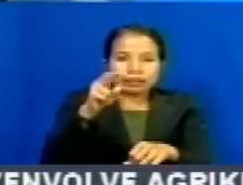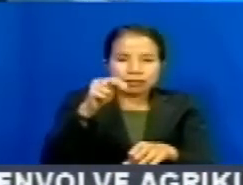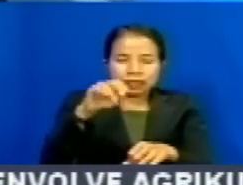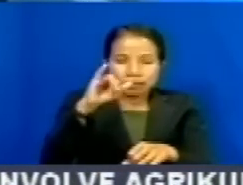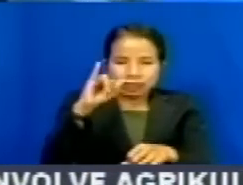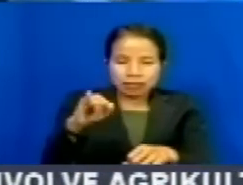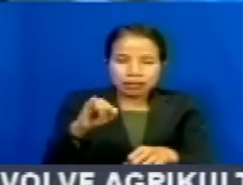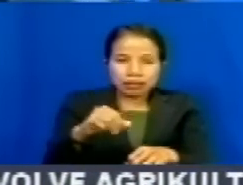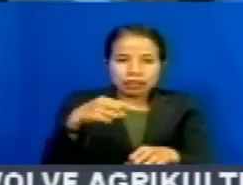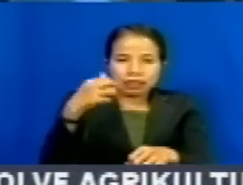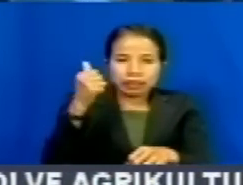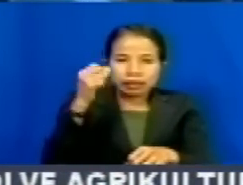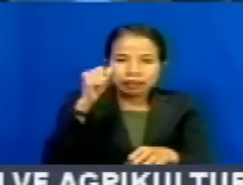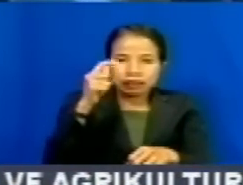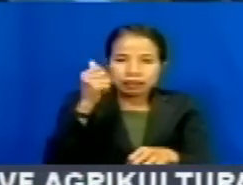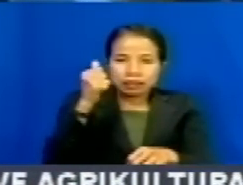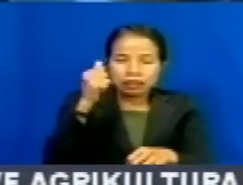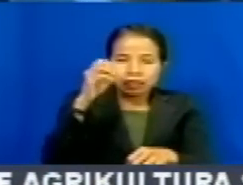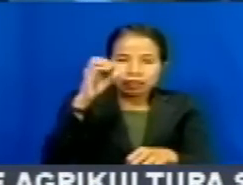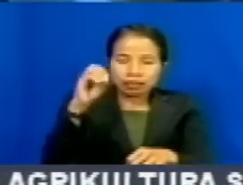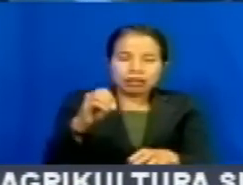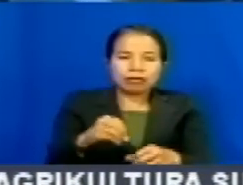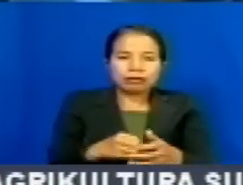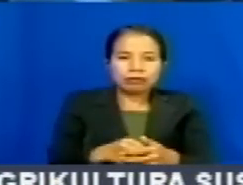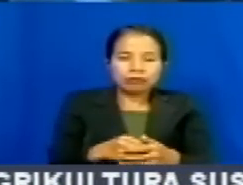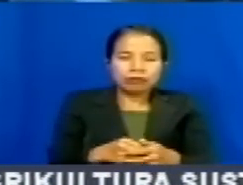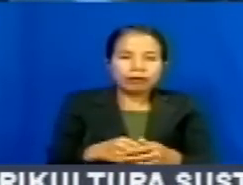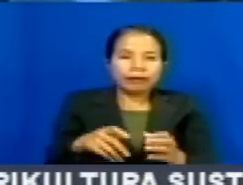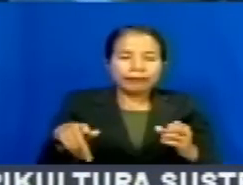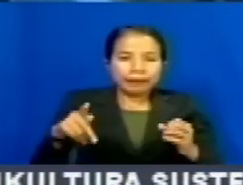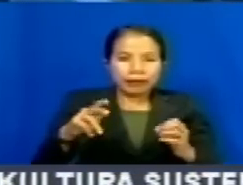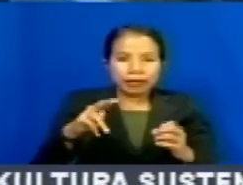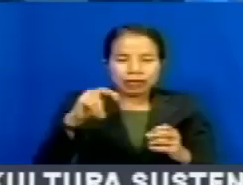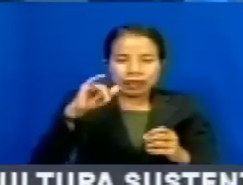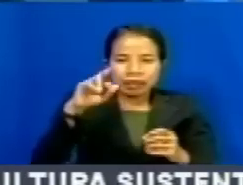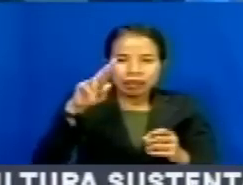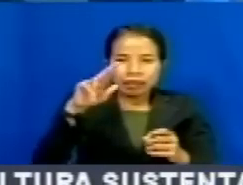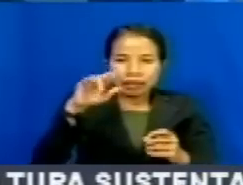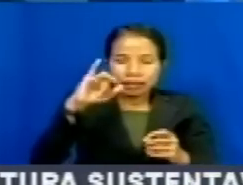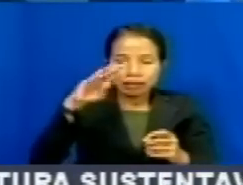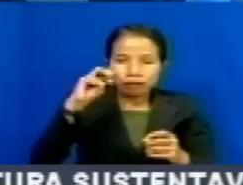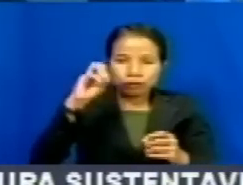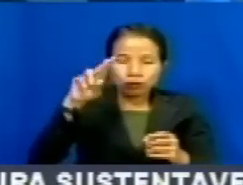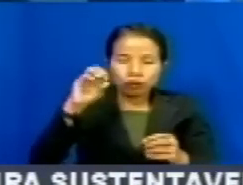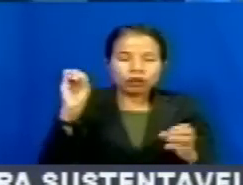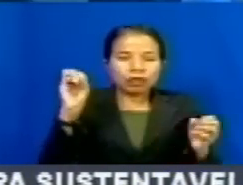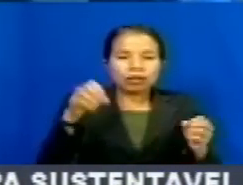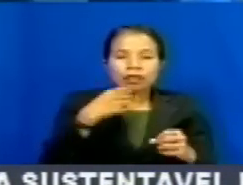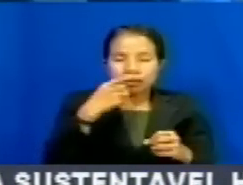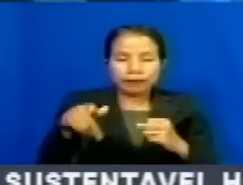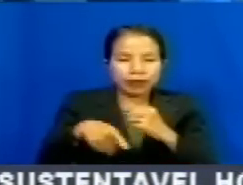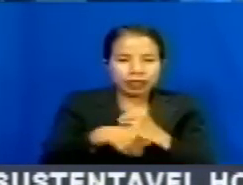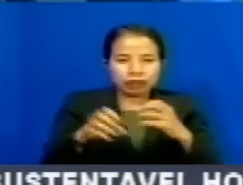SNI, Gastão Maria Piedade. Na imori declara partido la iha conhecimento no la haruka carta